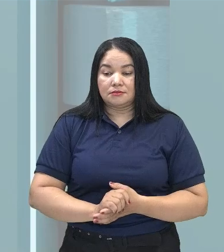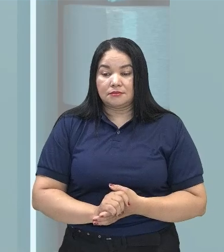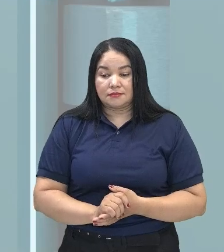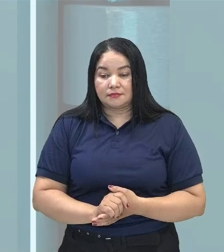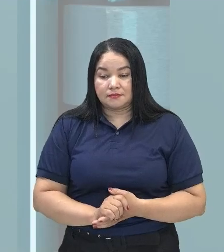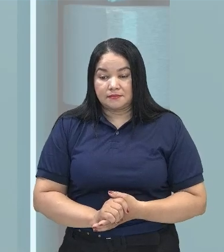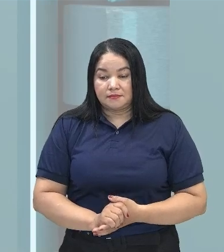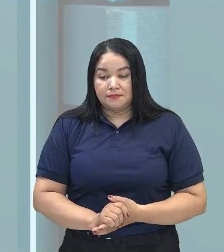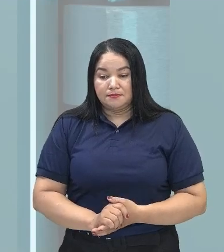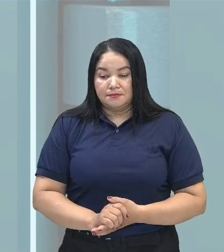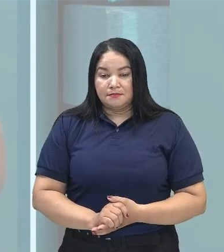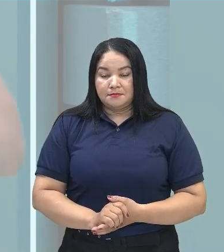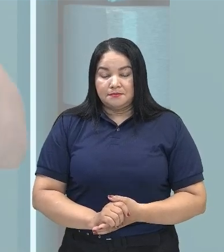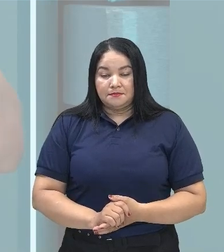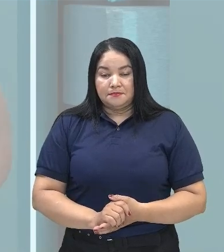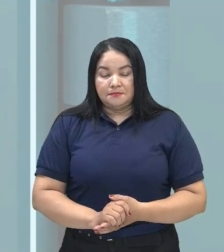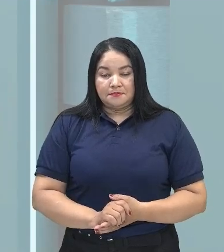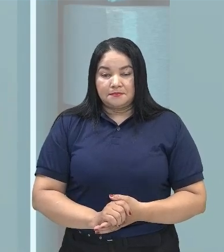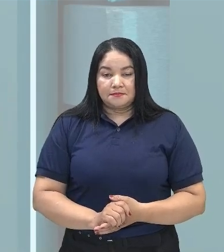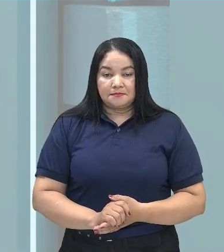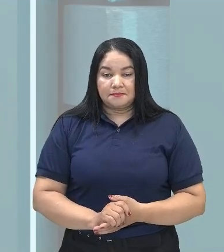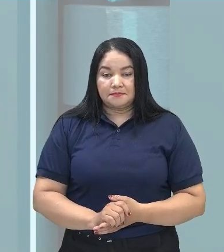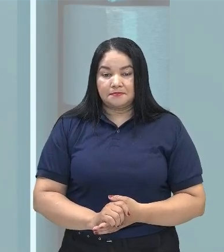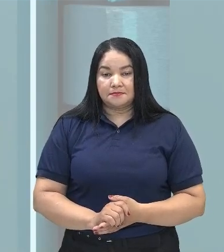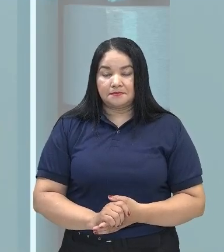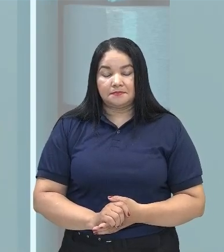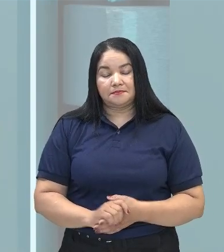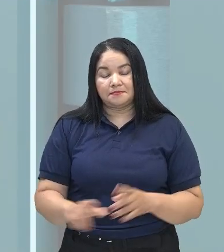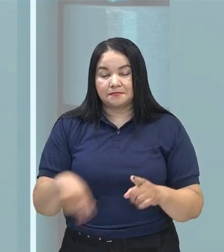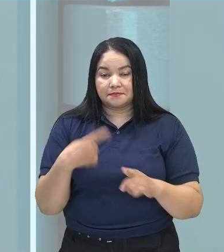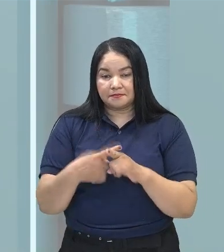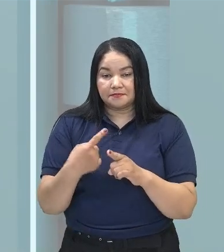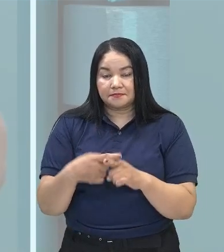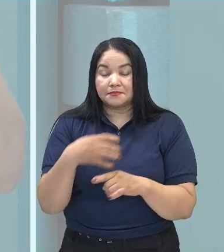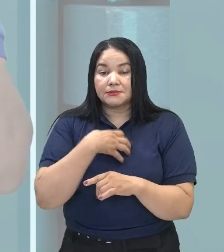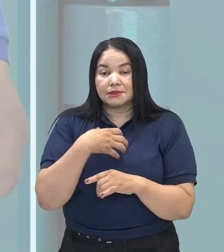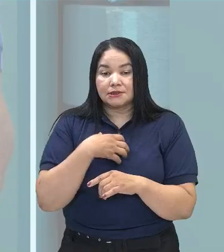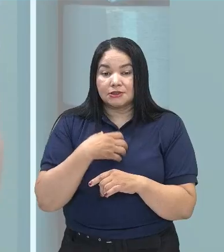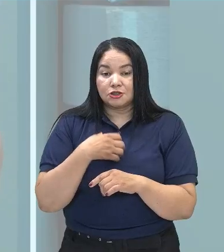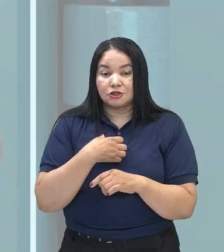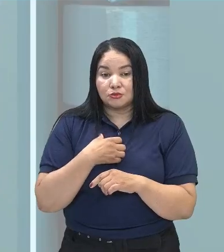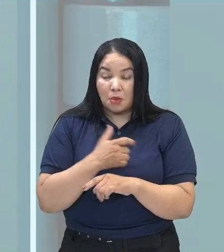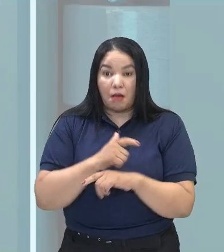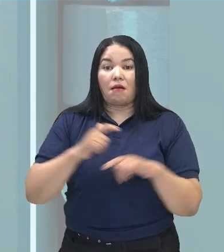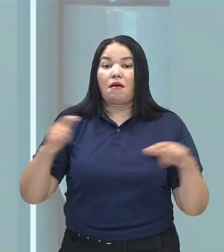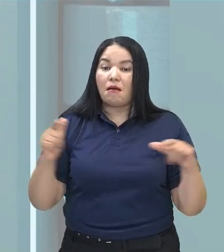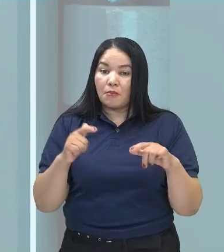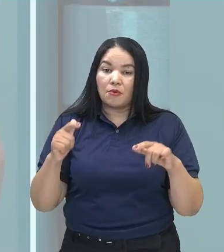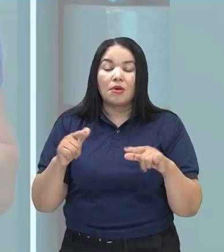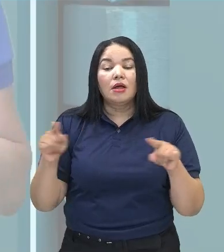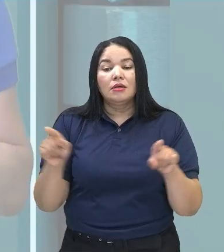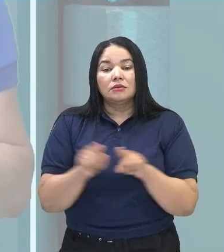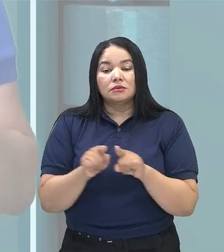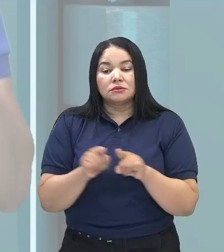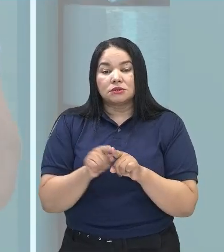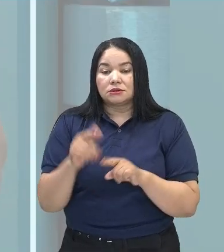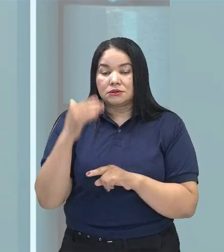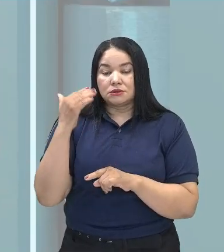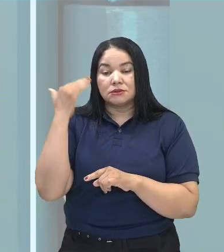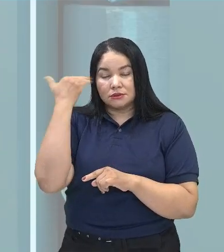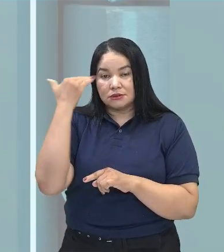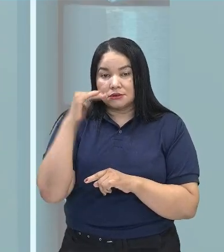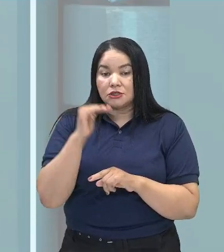desse sentido conotativo, porque deixa o sentido mais abrangente e você vai compreender somente através